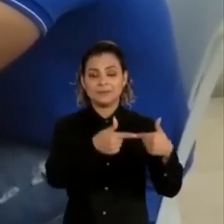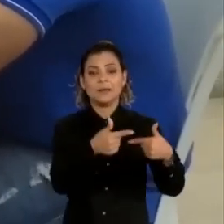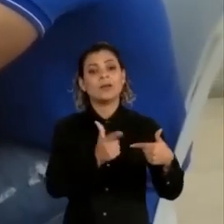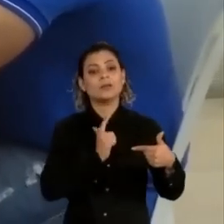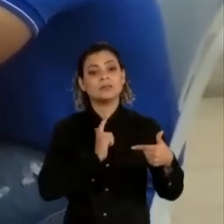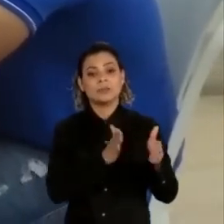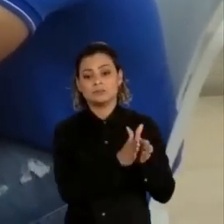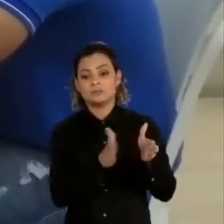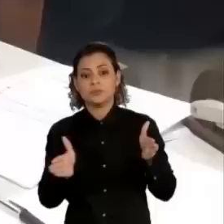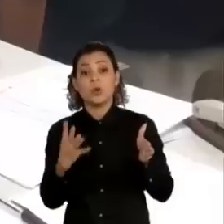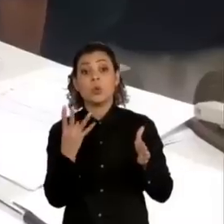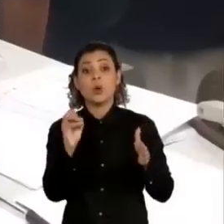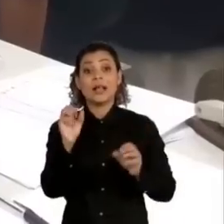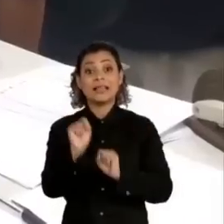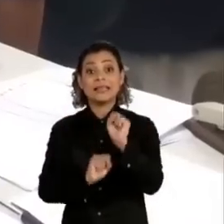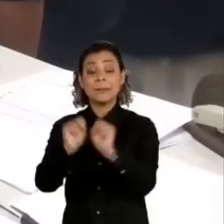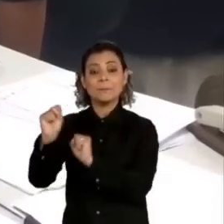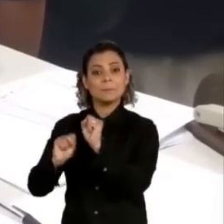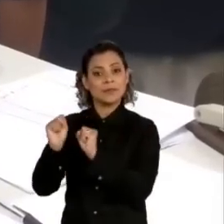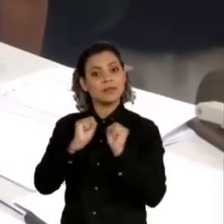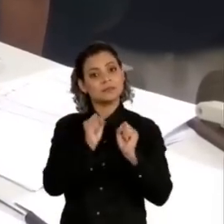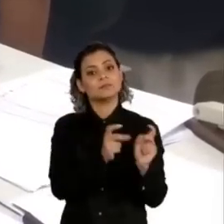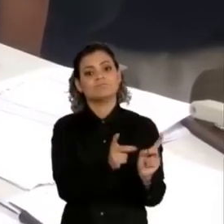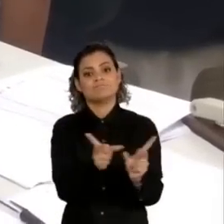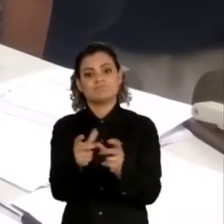por mais de 40 empresas do comércio.